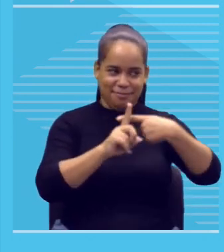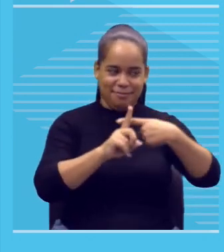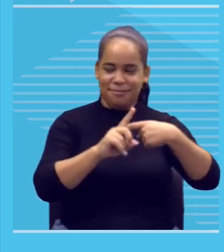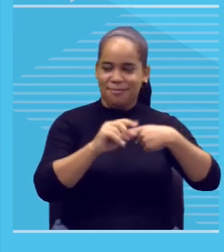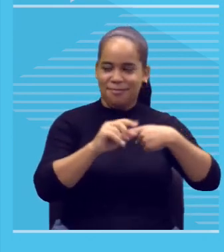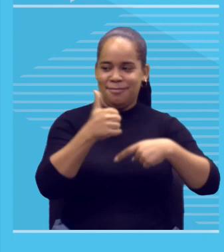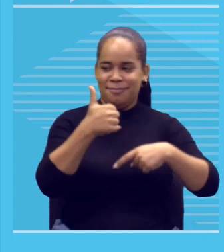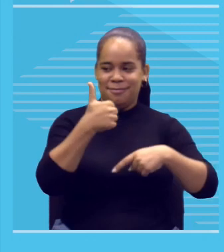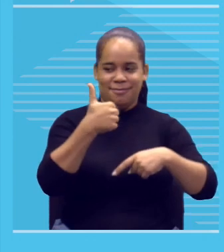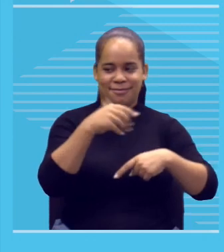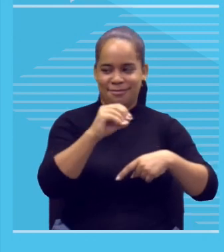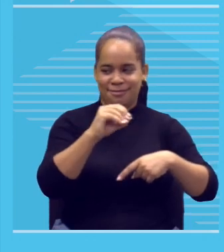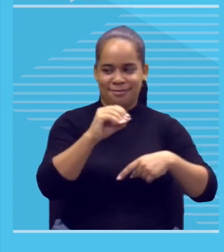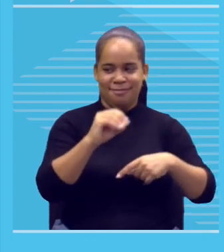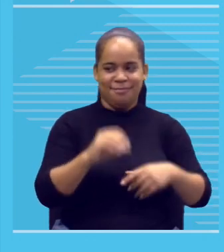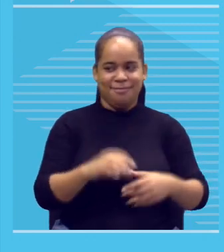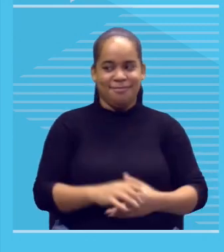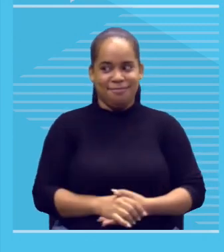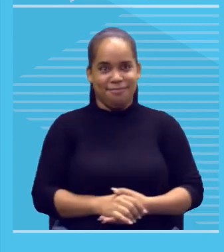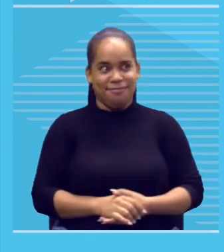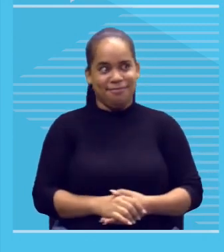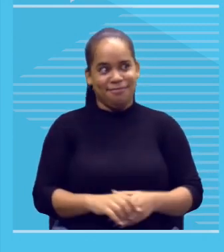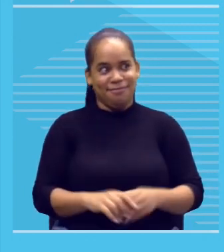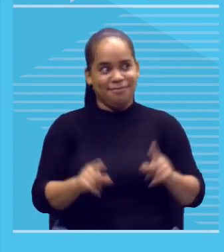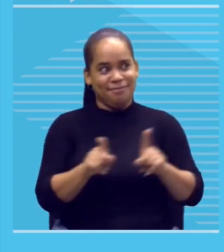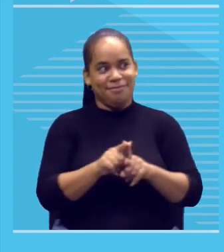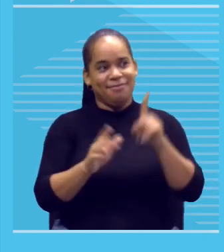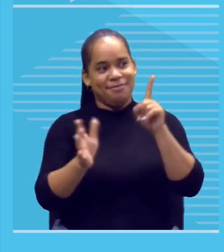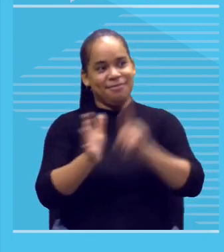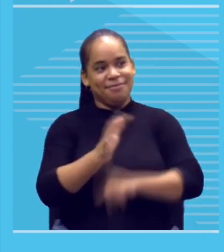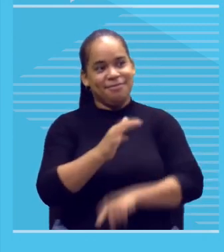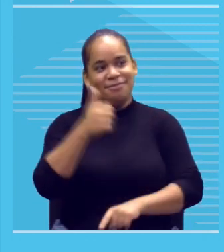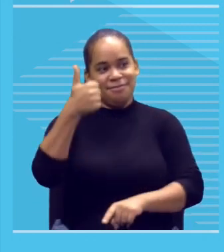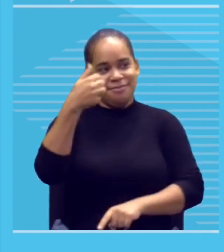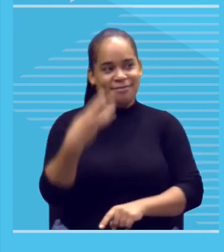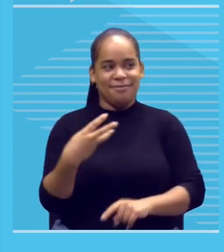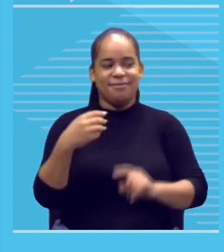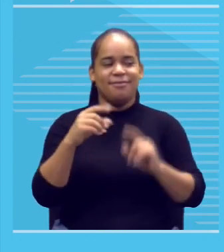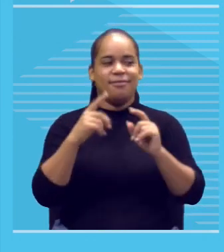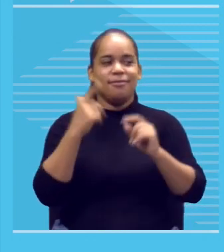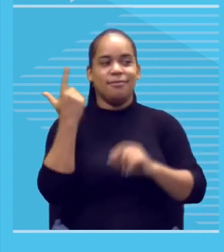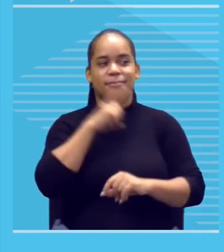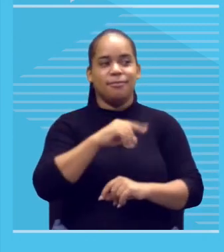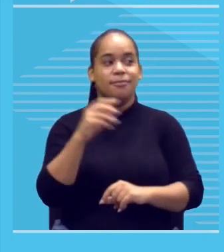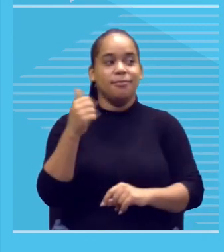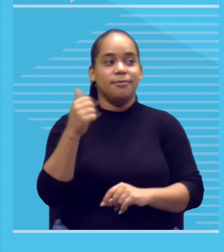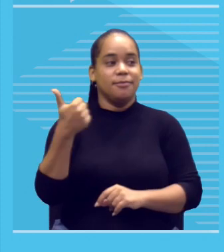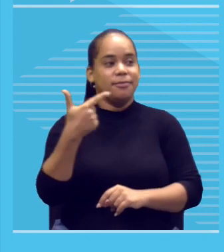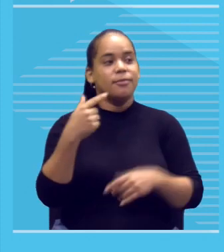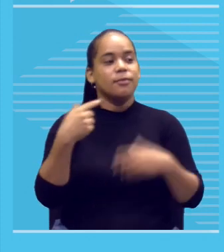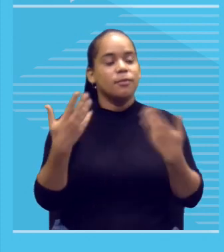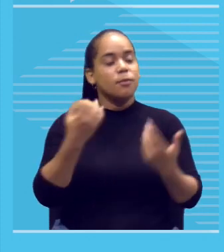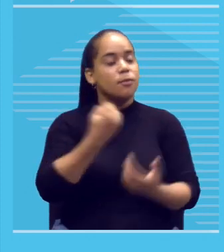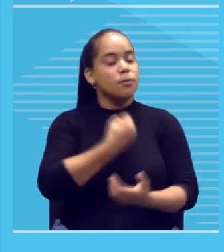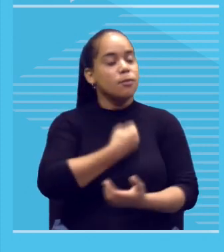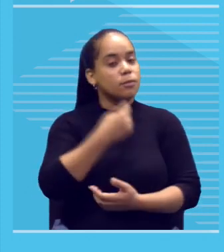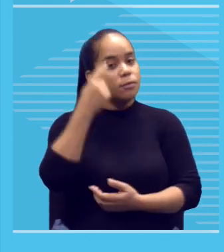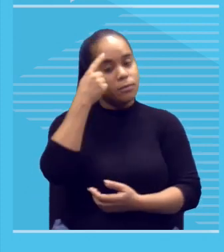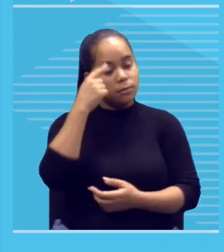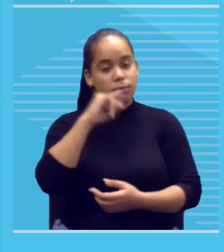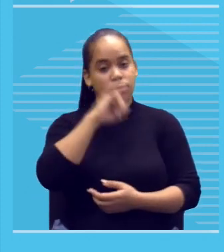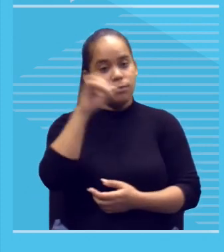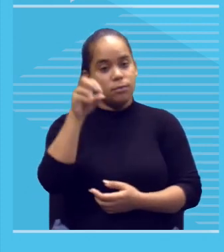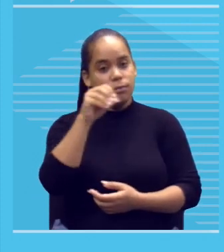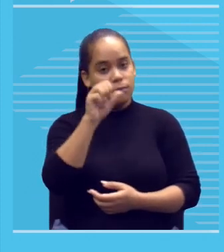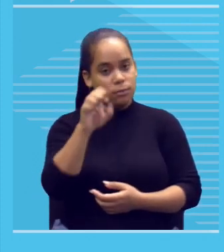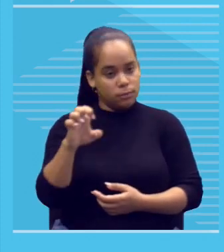subtrair o 13 do resultado obtendo 12 em que número José pensou como é